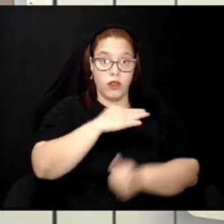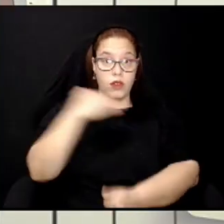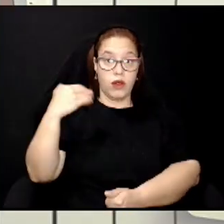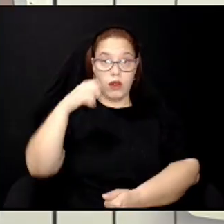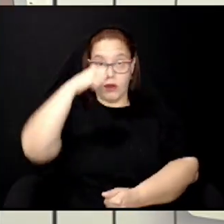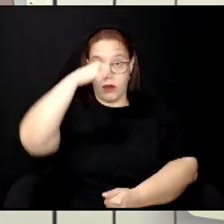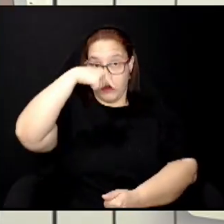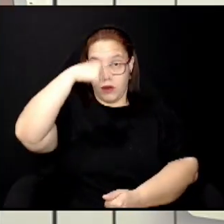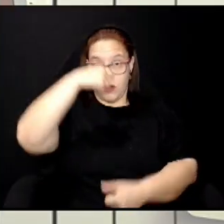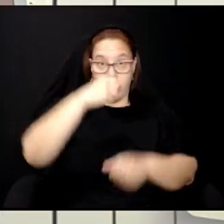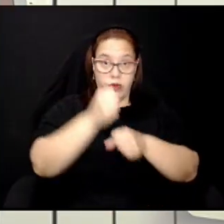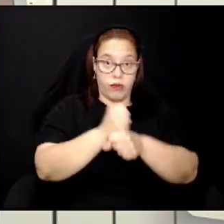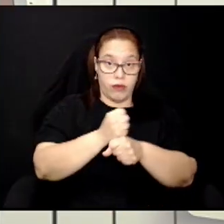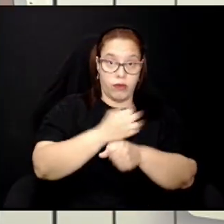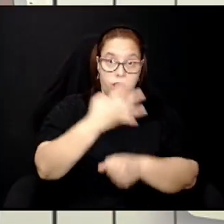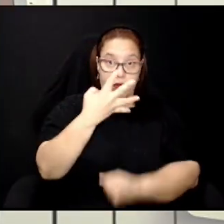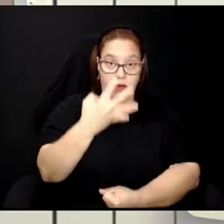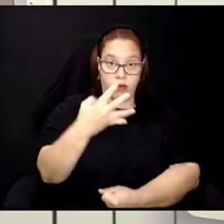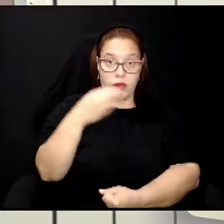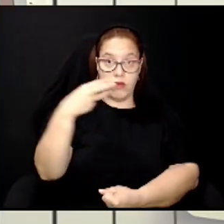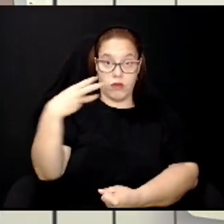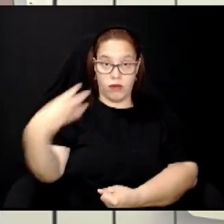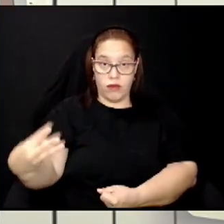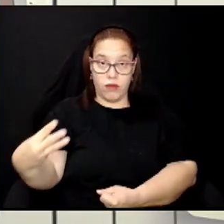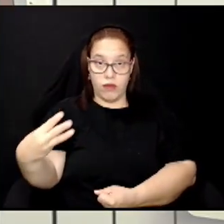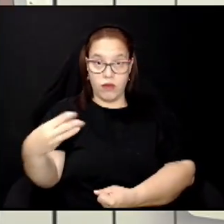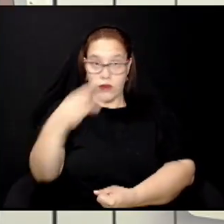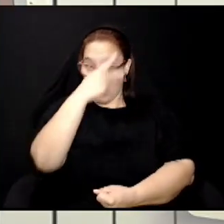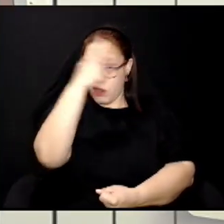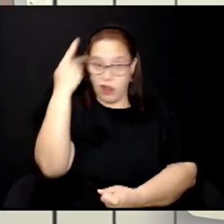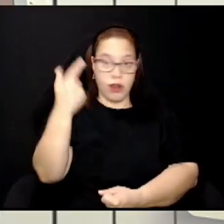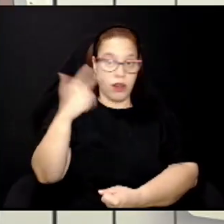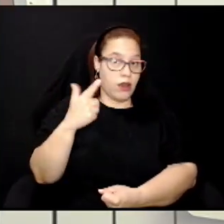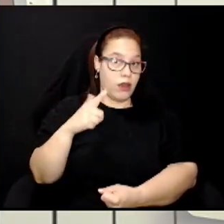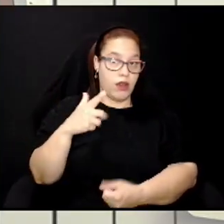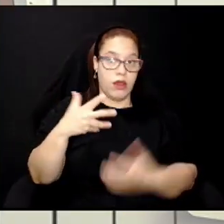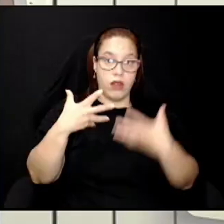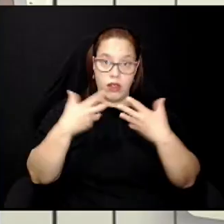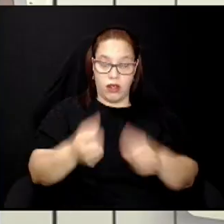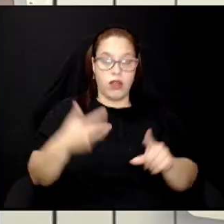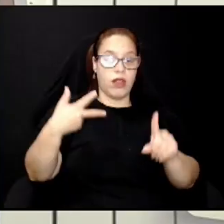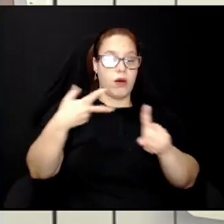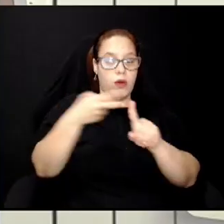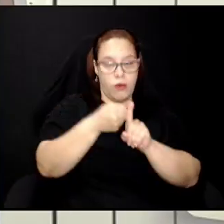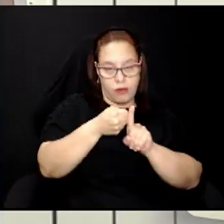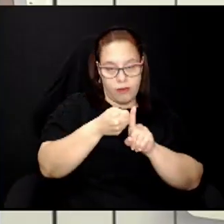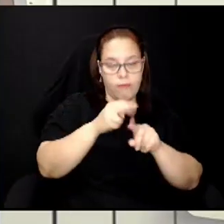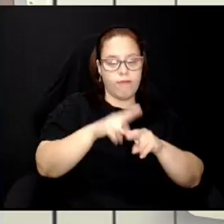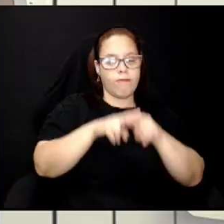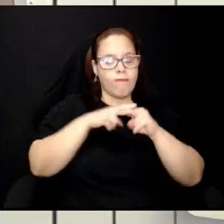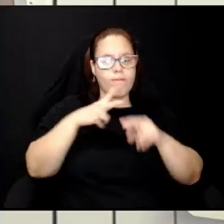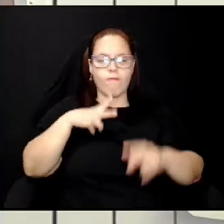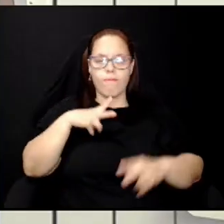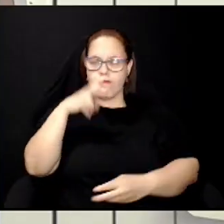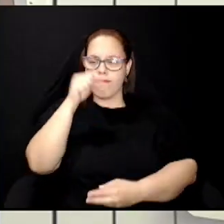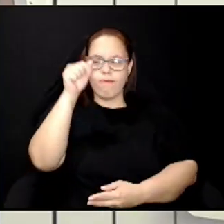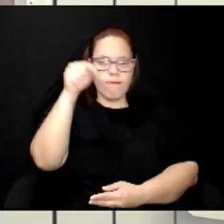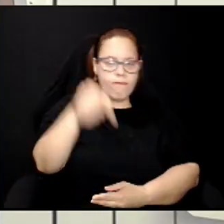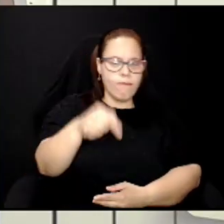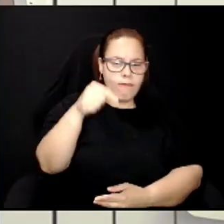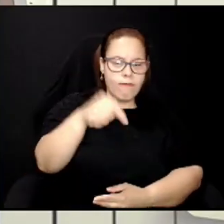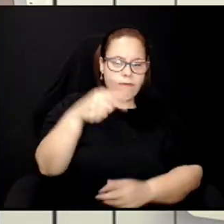ano, 43 foram de pessoas que não receberam a vacina. Por isso a gente reforça aqui, os